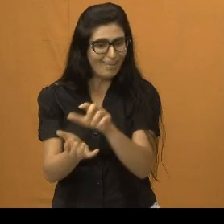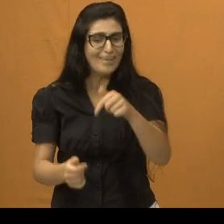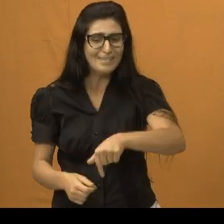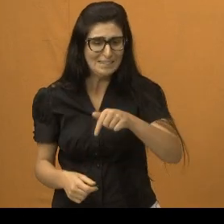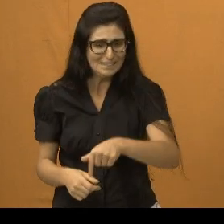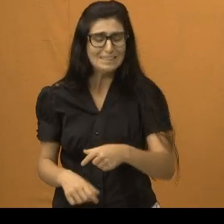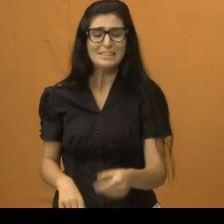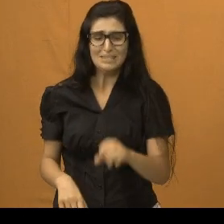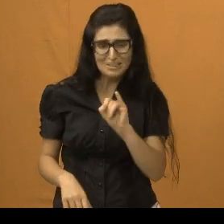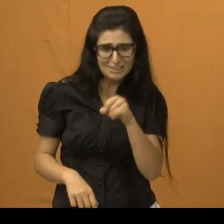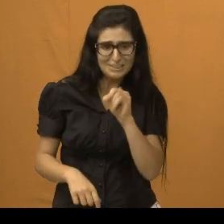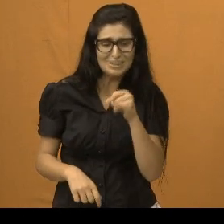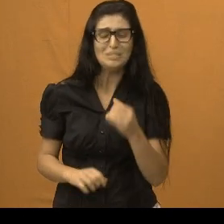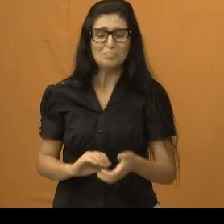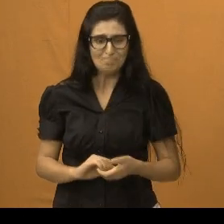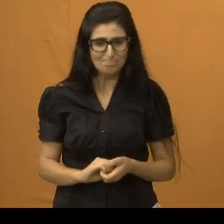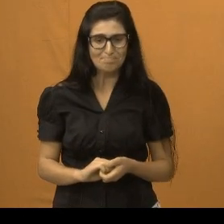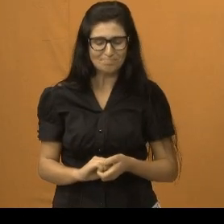também, né.